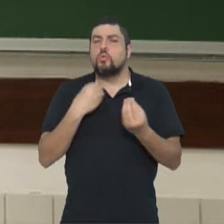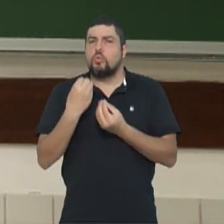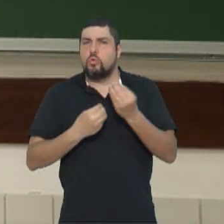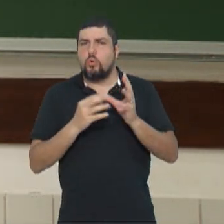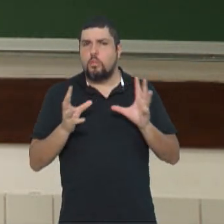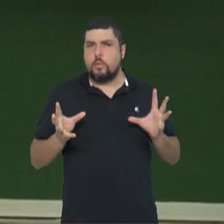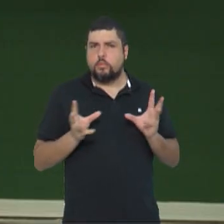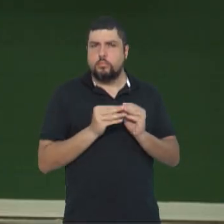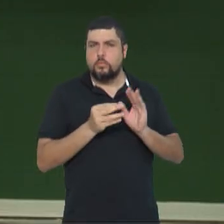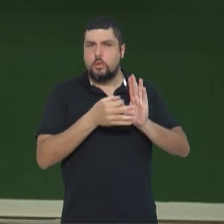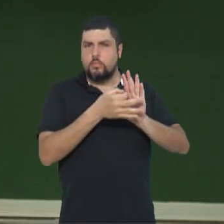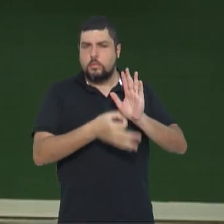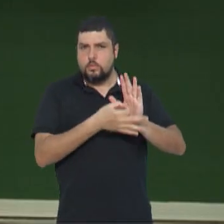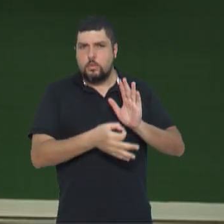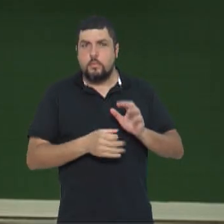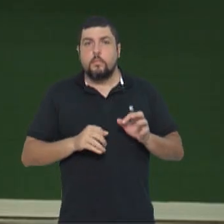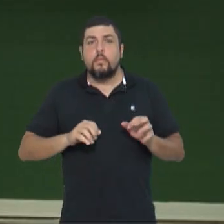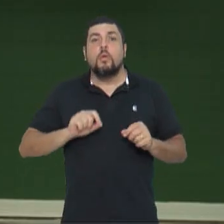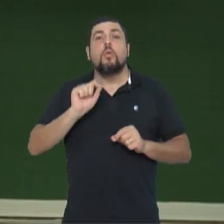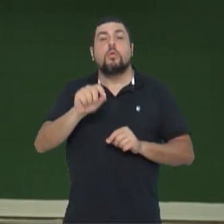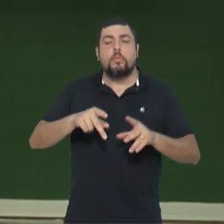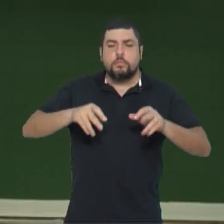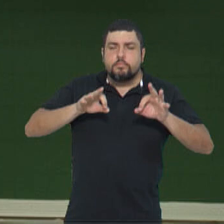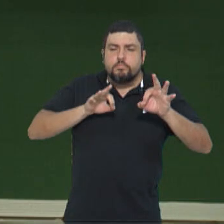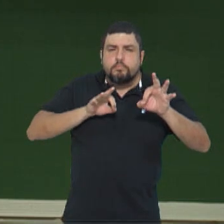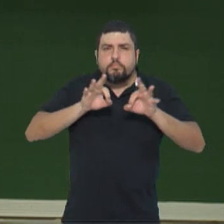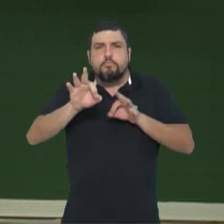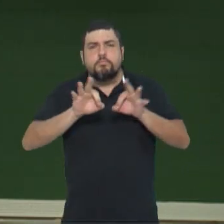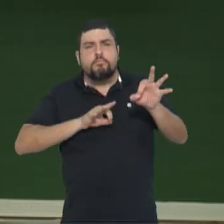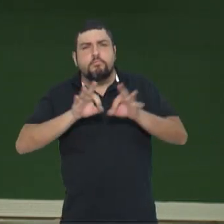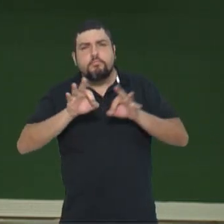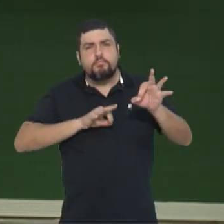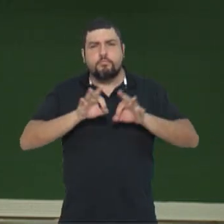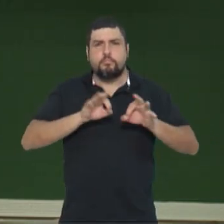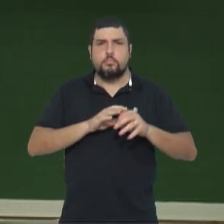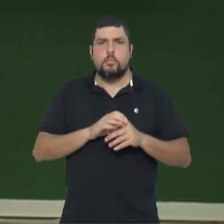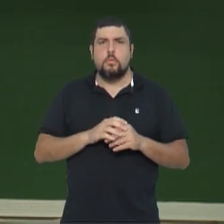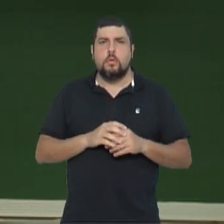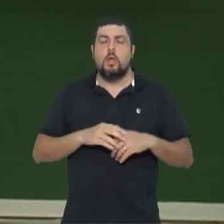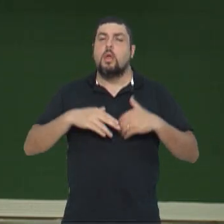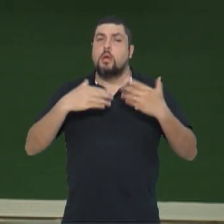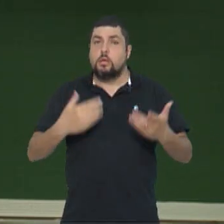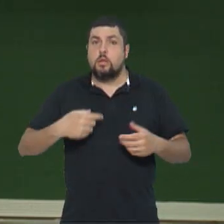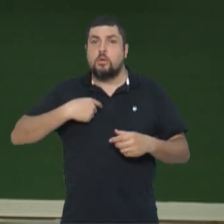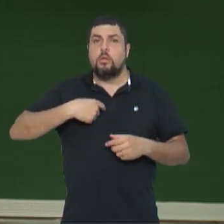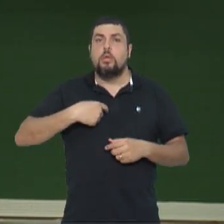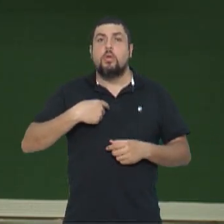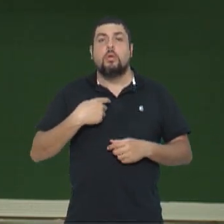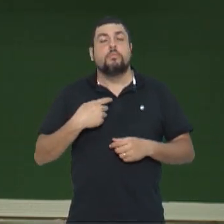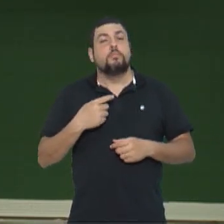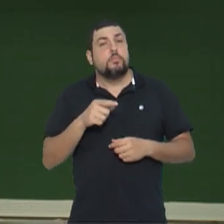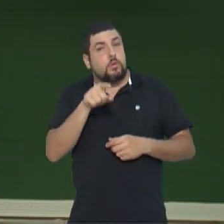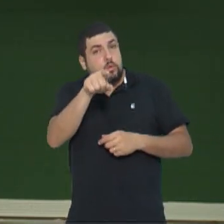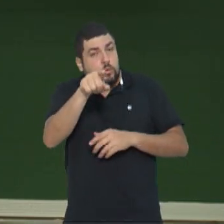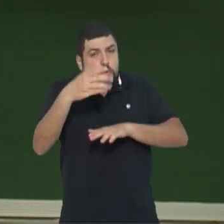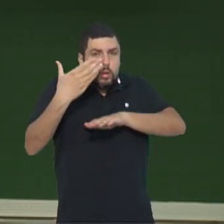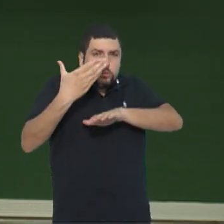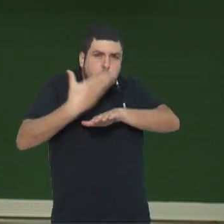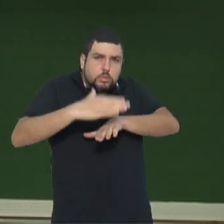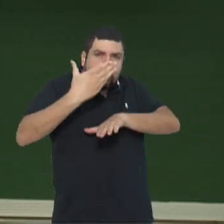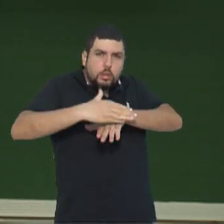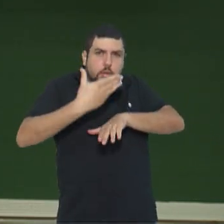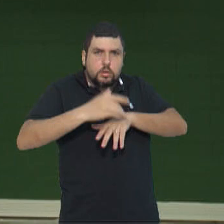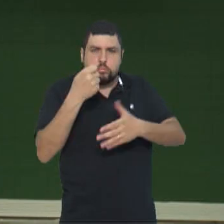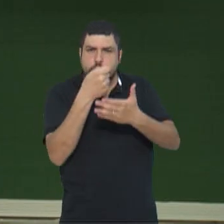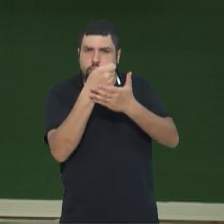resenha? Planejar. Estamos falando de melhorar a nossa produção de texto, a nossa capacidade de escrita e de leitura. Então,